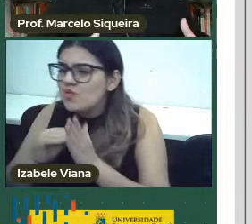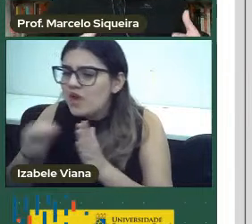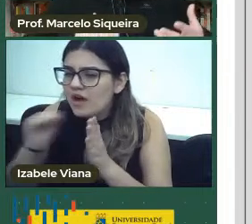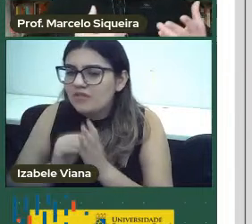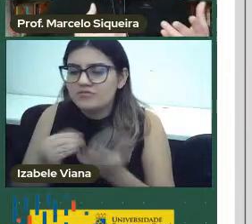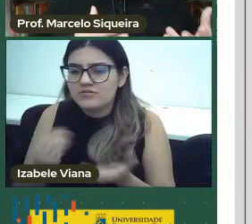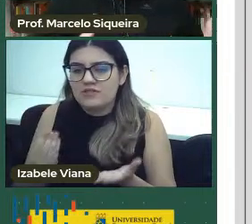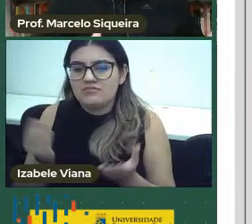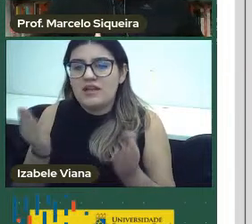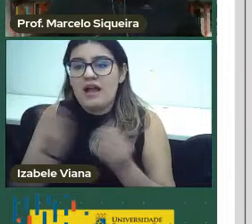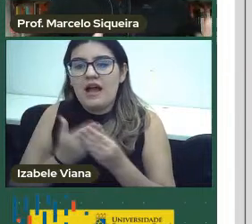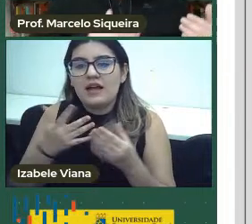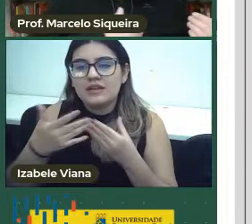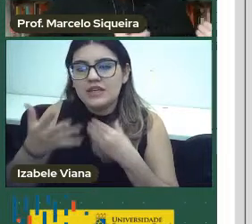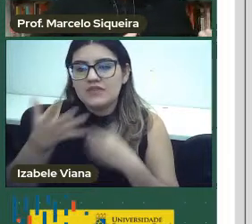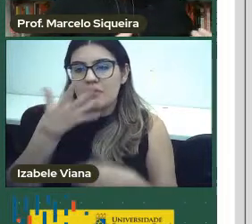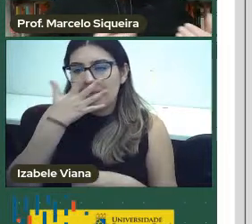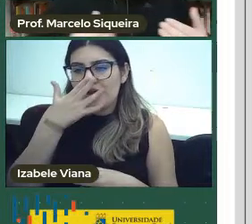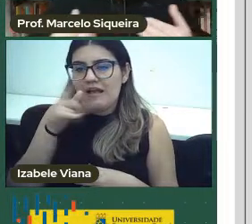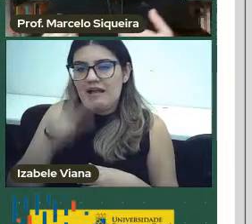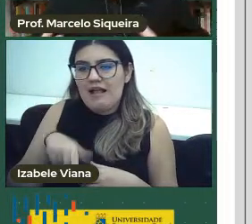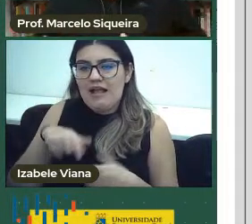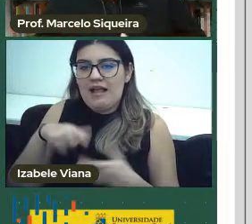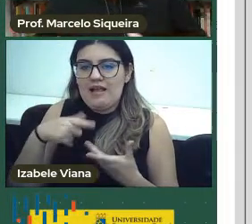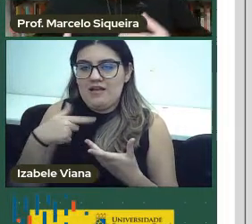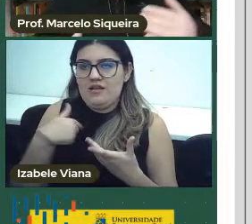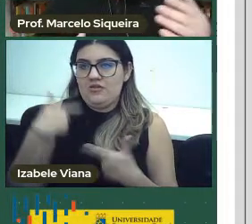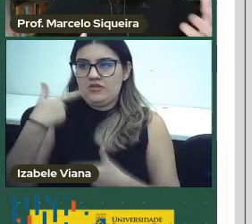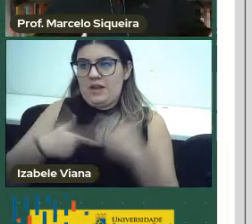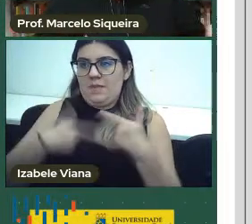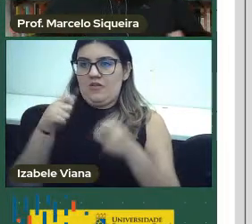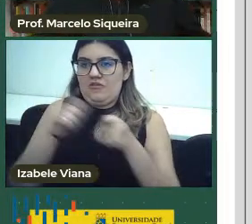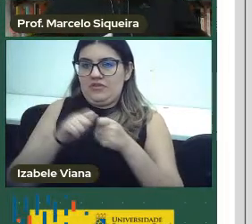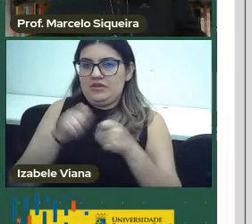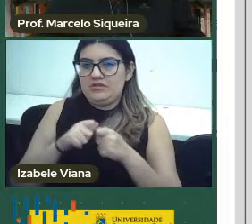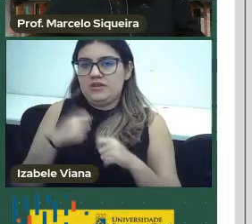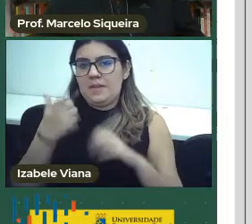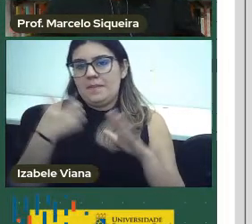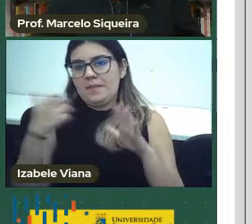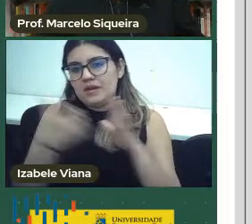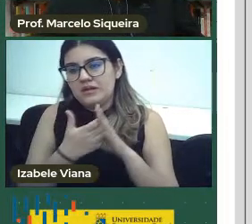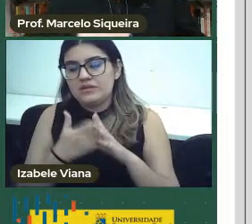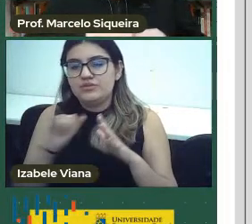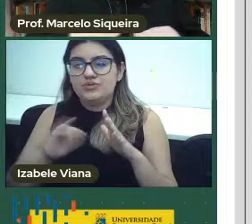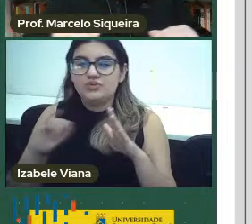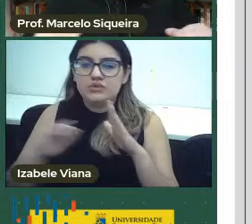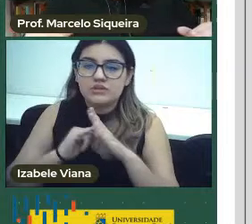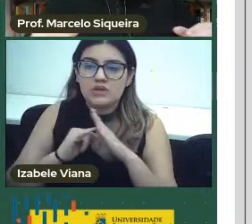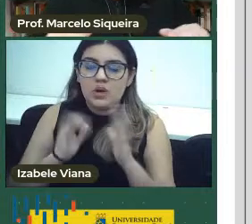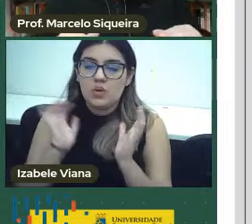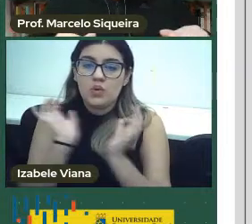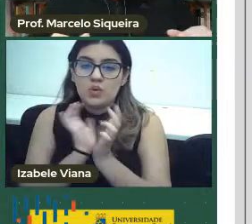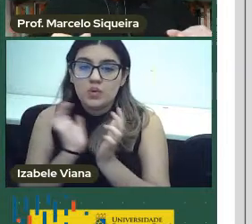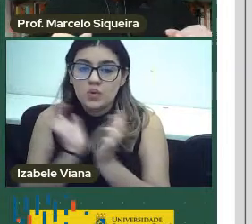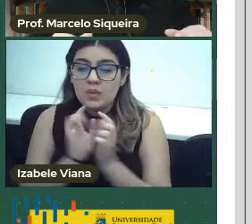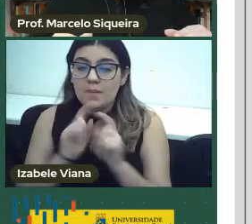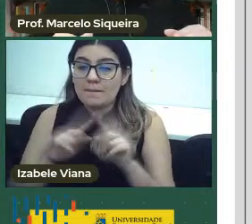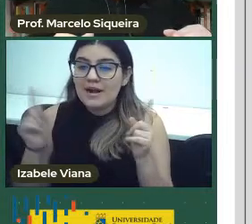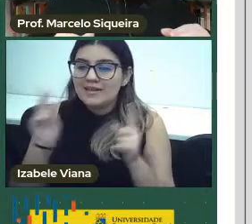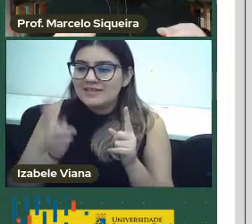é o reflexo das atividades da pessoa, da empresa, da instituição, do grupo, mas sempre com as